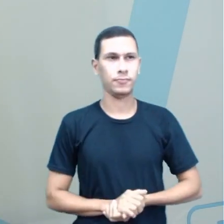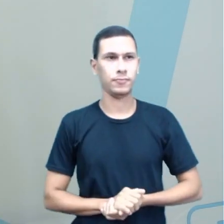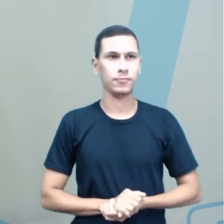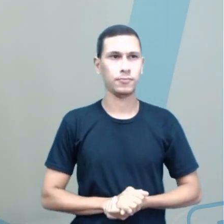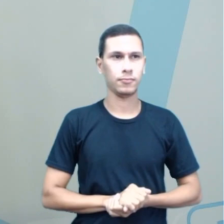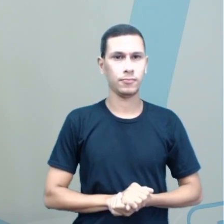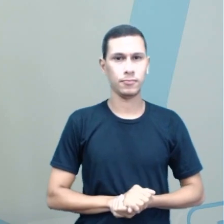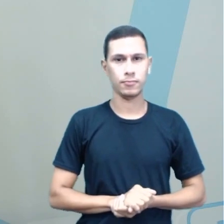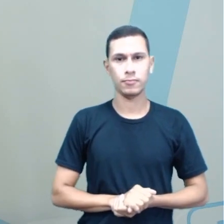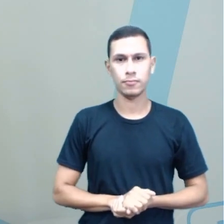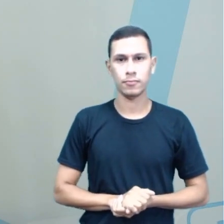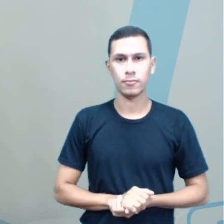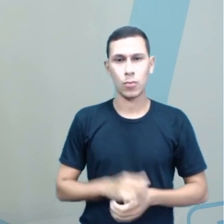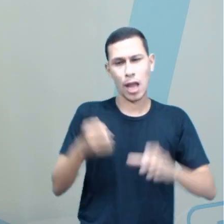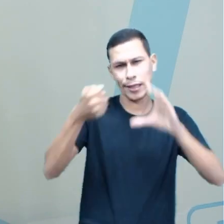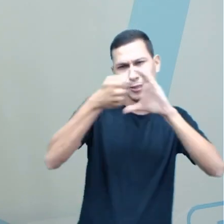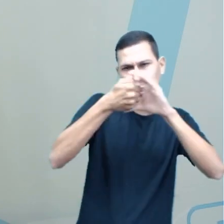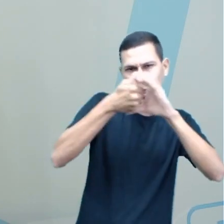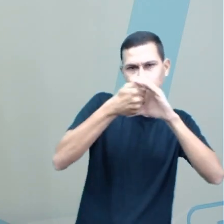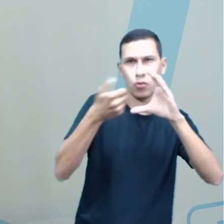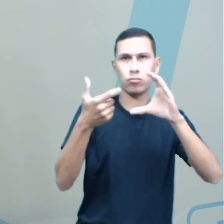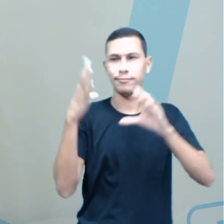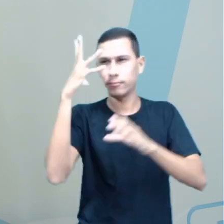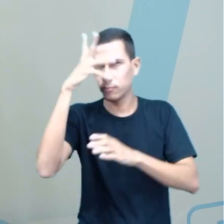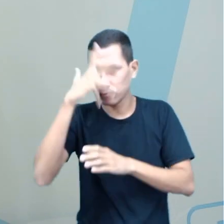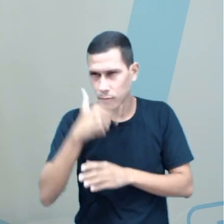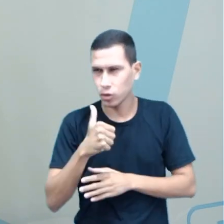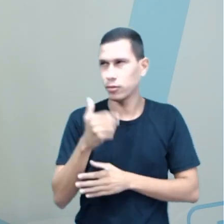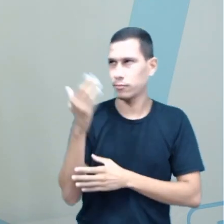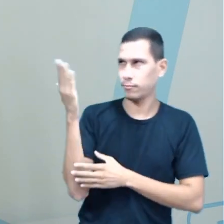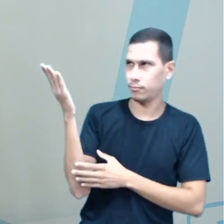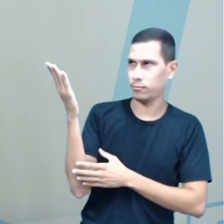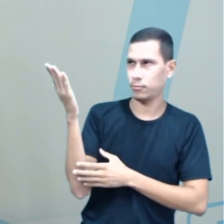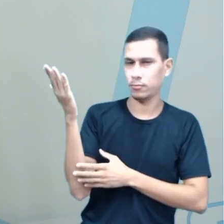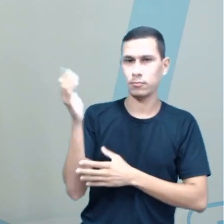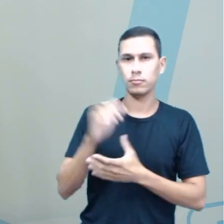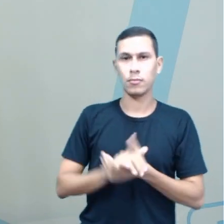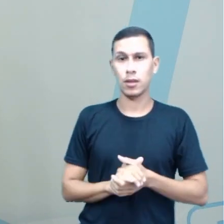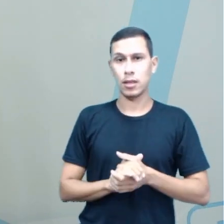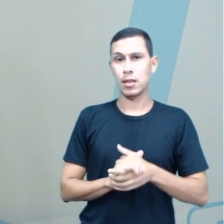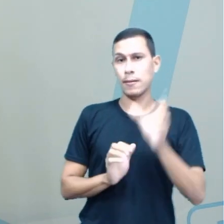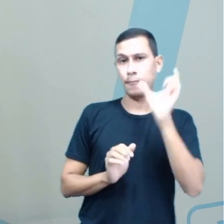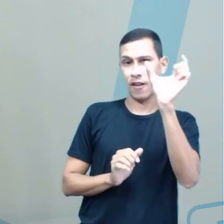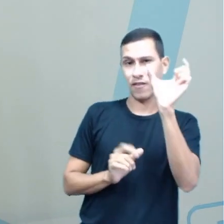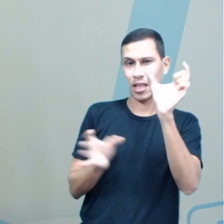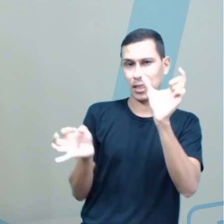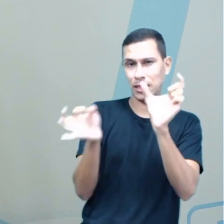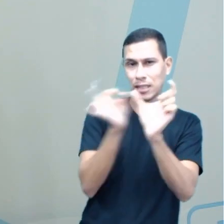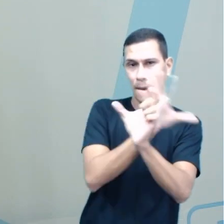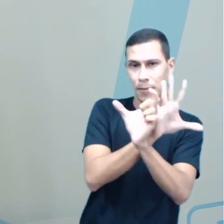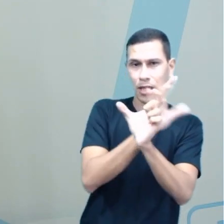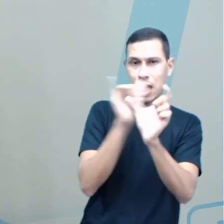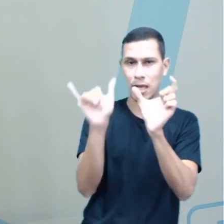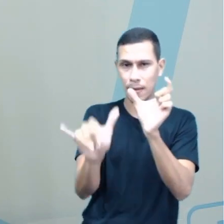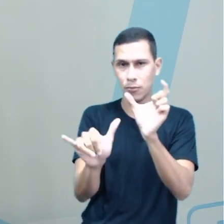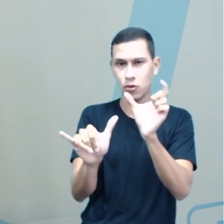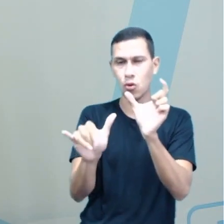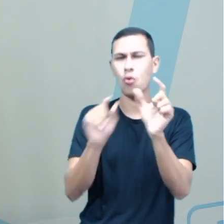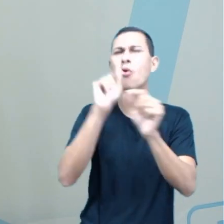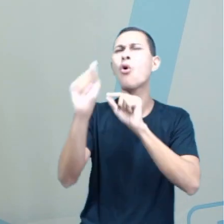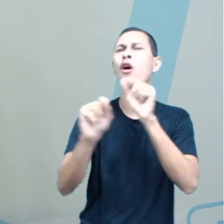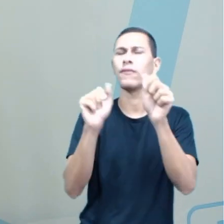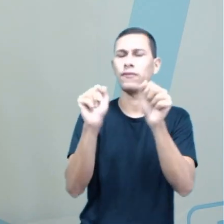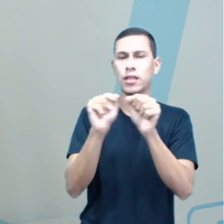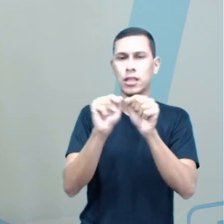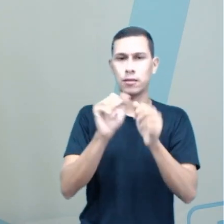Temos o adjetivo pretty, que é bonita, certo? Ele acaba em Y e antes do Y tem uma consoante. O que é que a gente vai fazer?